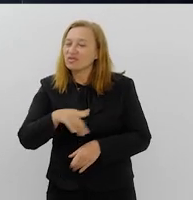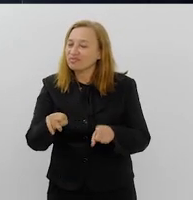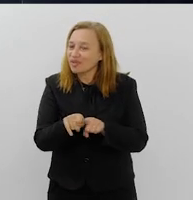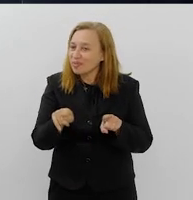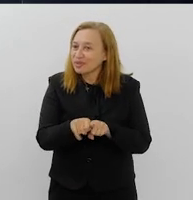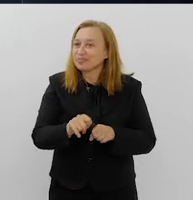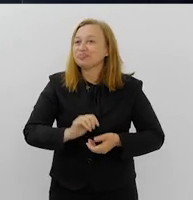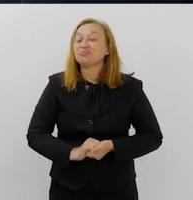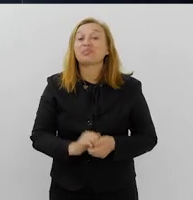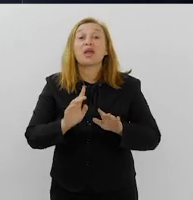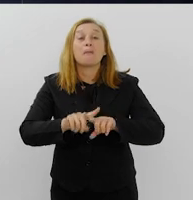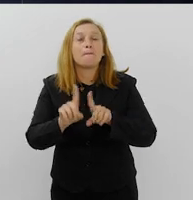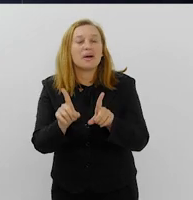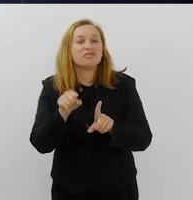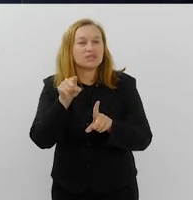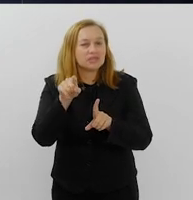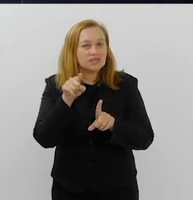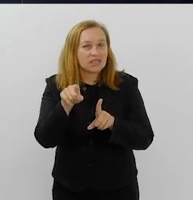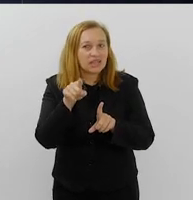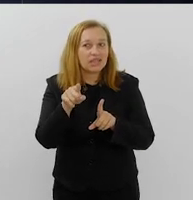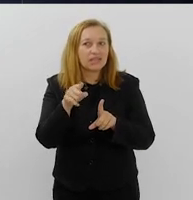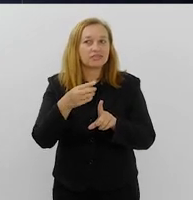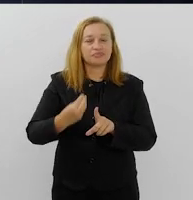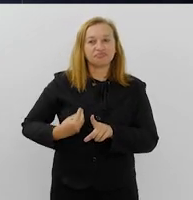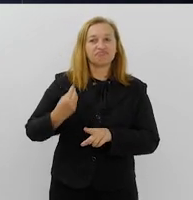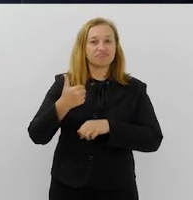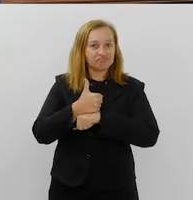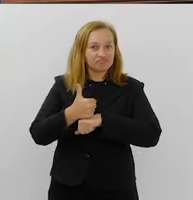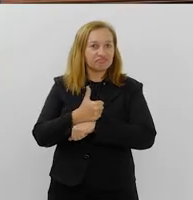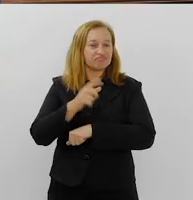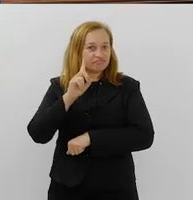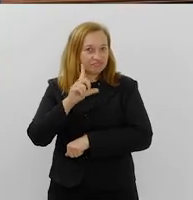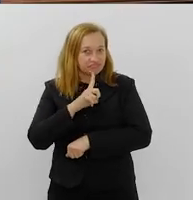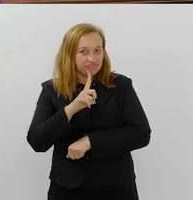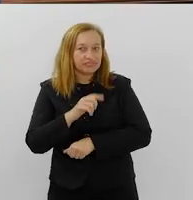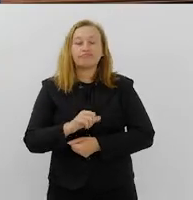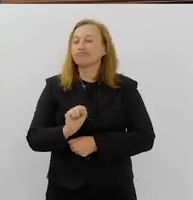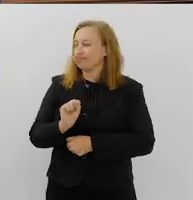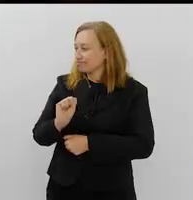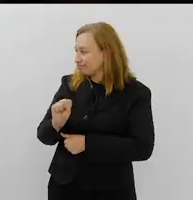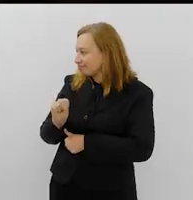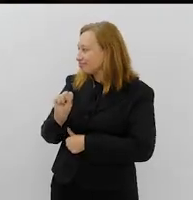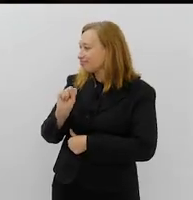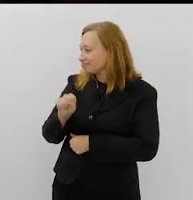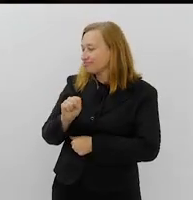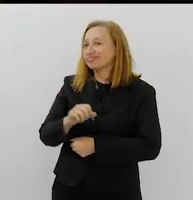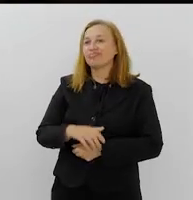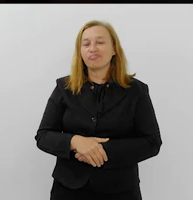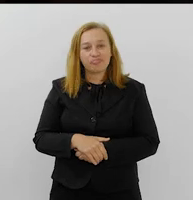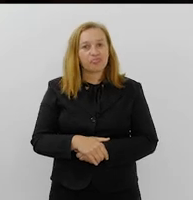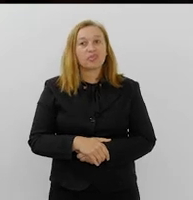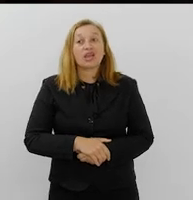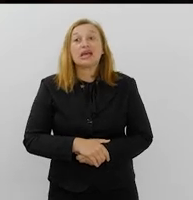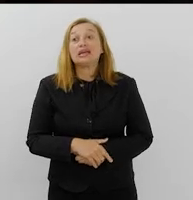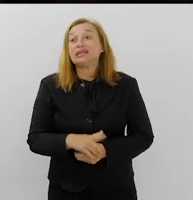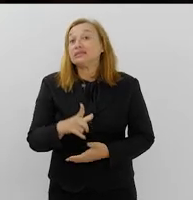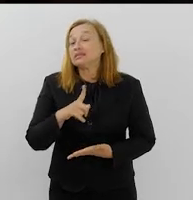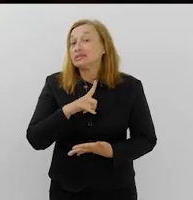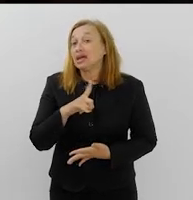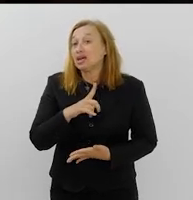disso também. Mas você tem a tua vida profissional, né, Marcos? Tenho minha vida